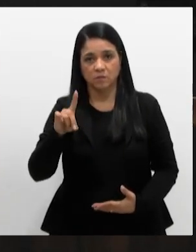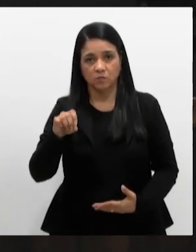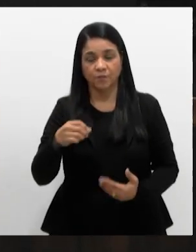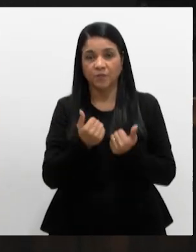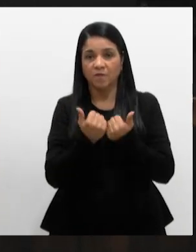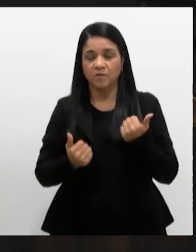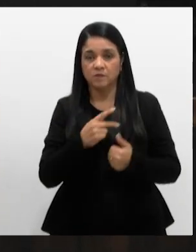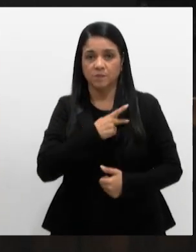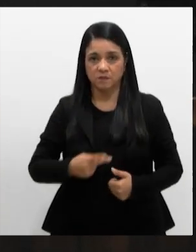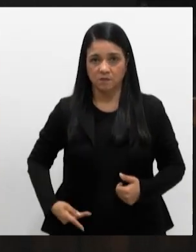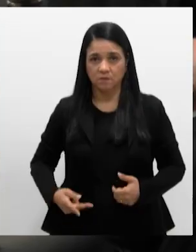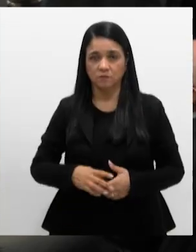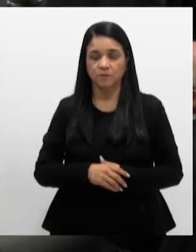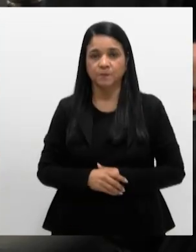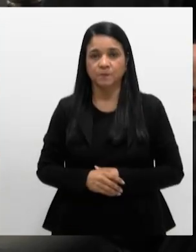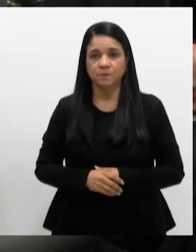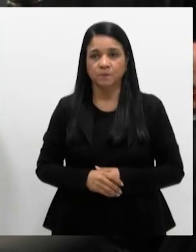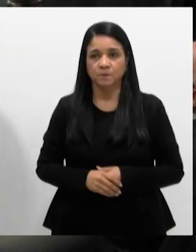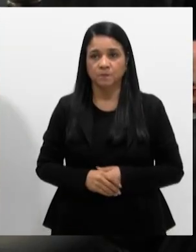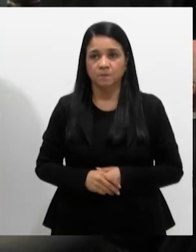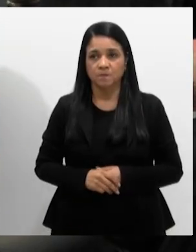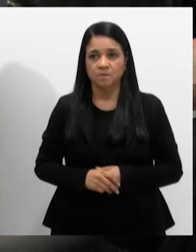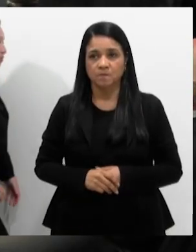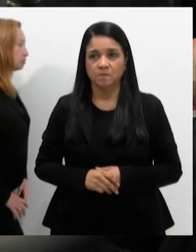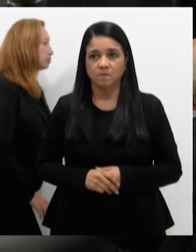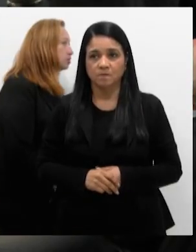vice-presidente da comissão.